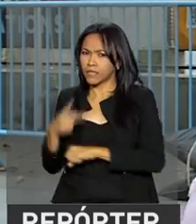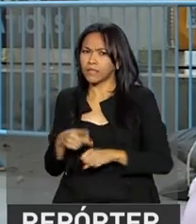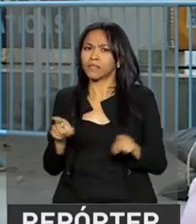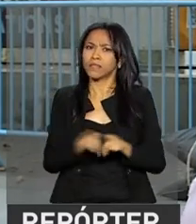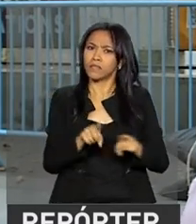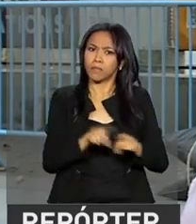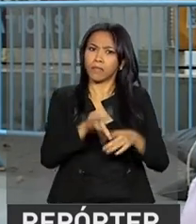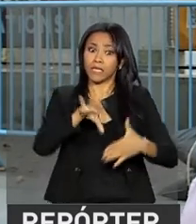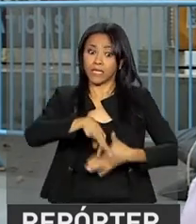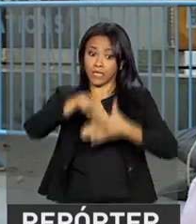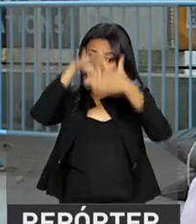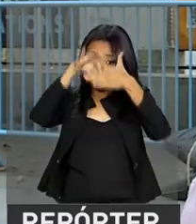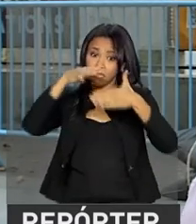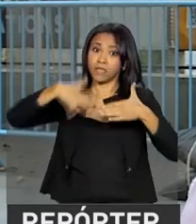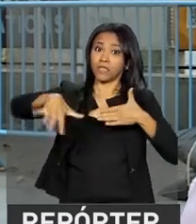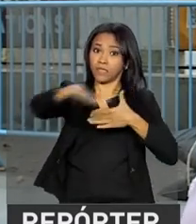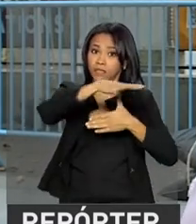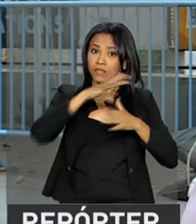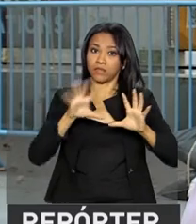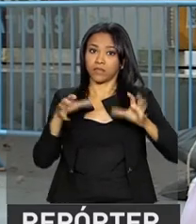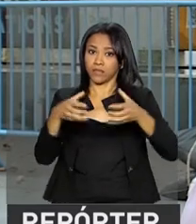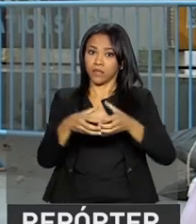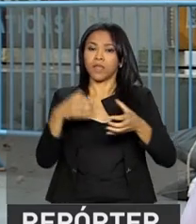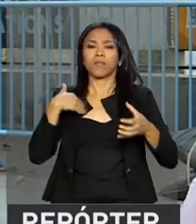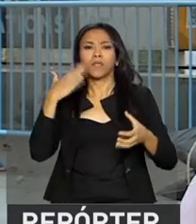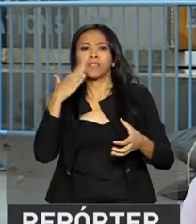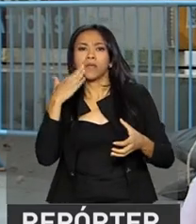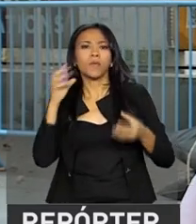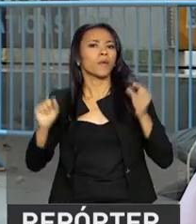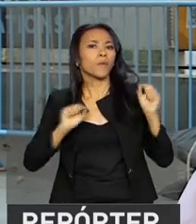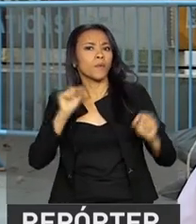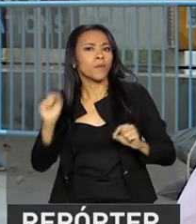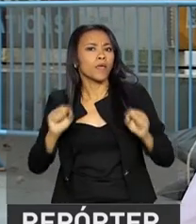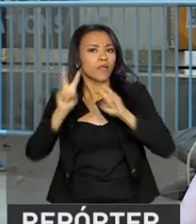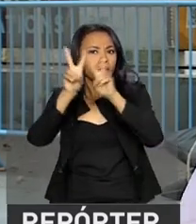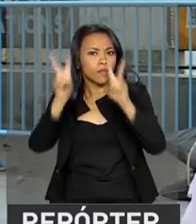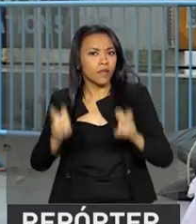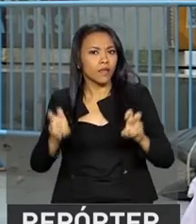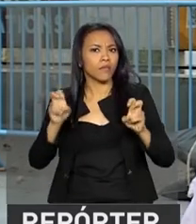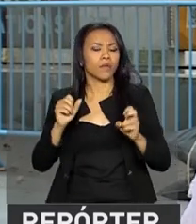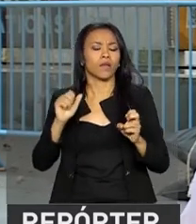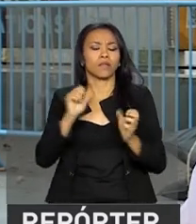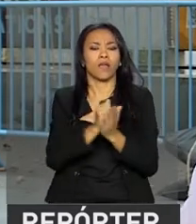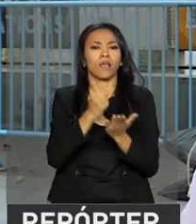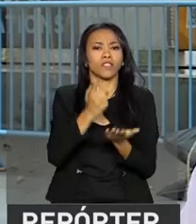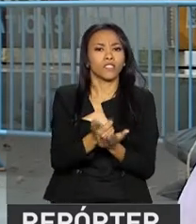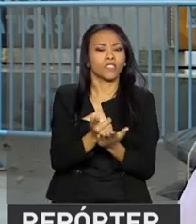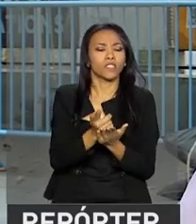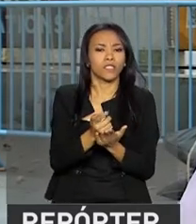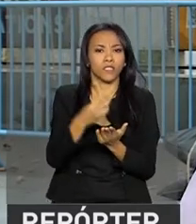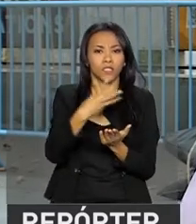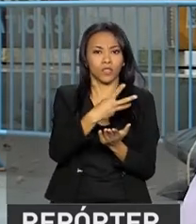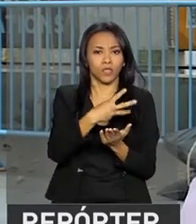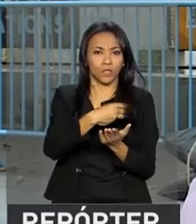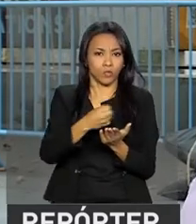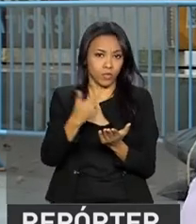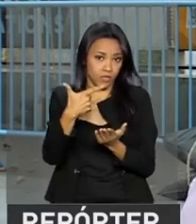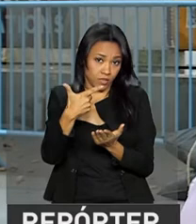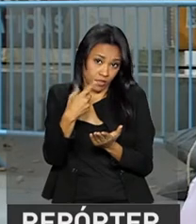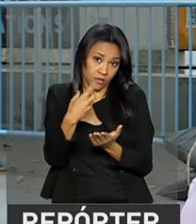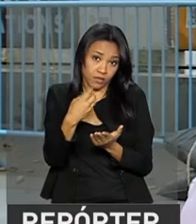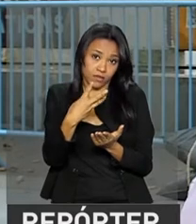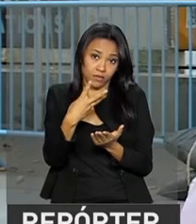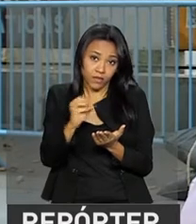países líderes do sistema internacional para ver como, sobretudo no tema Agenda 2030, os objetivos do